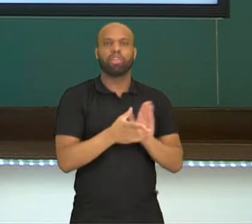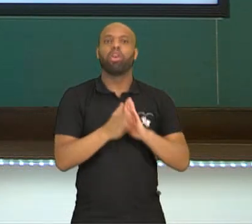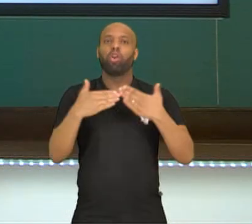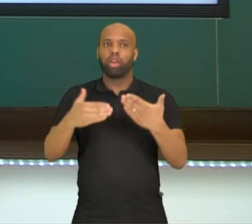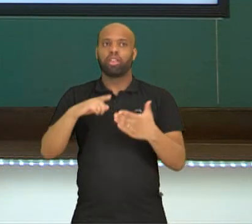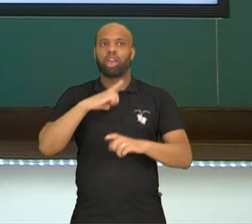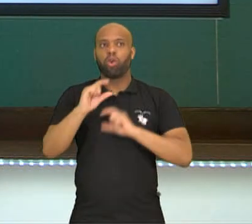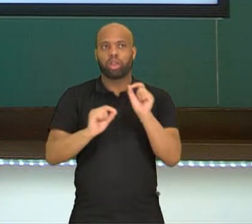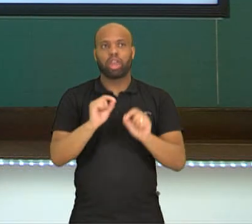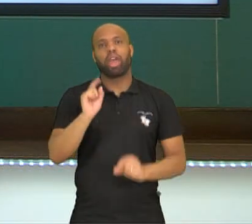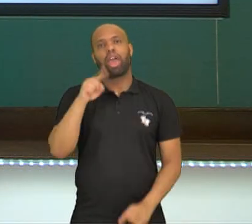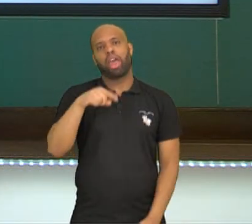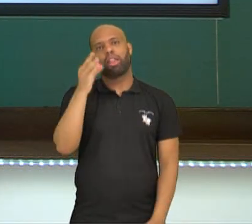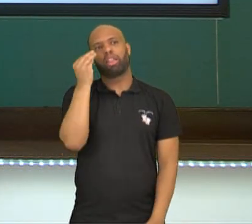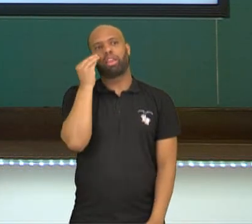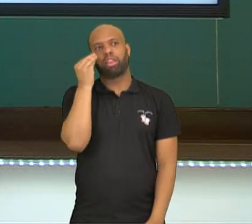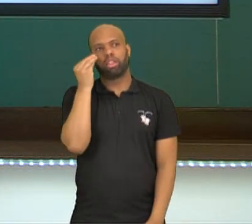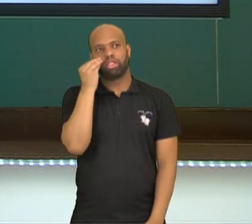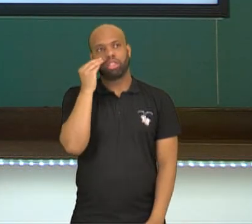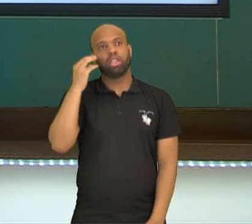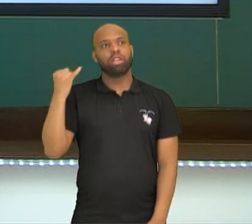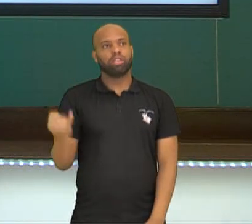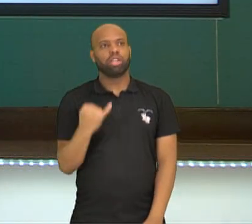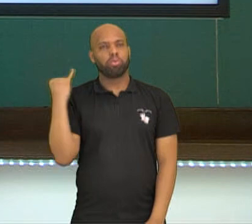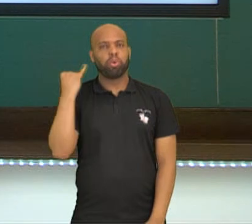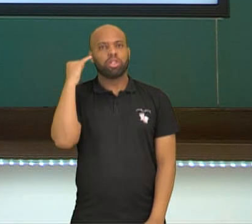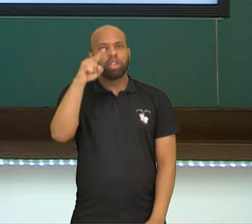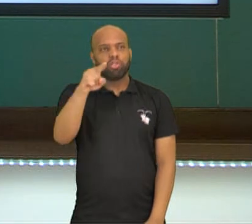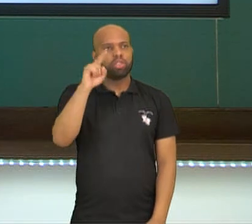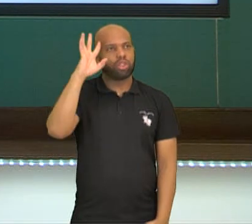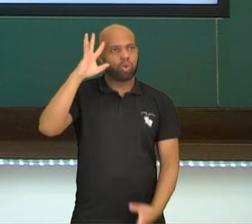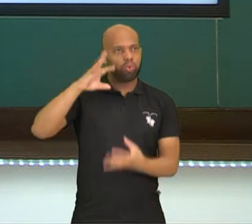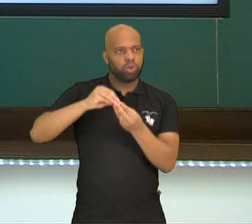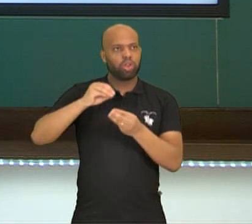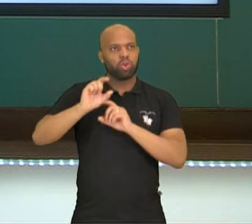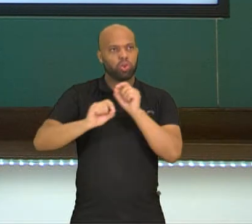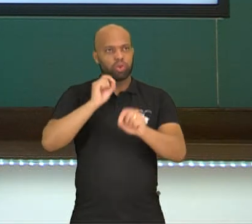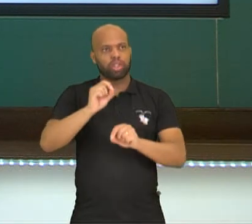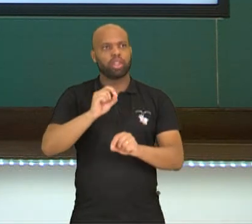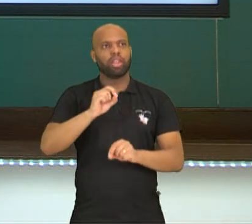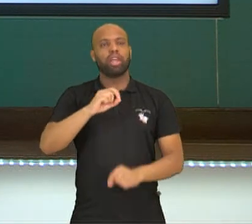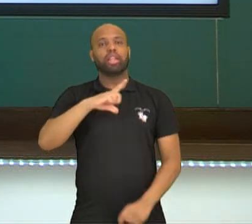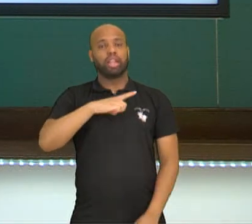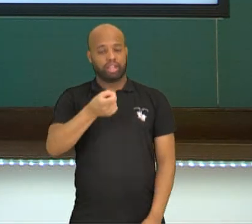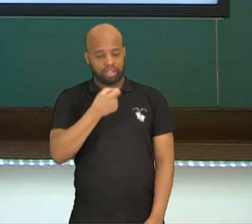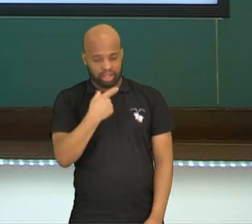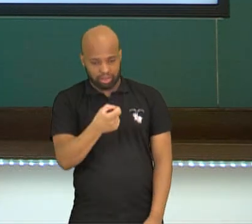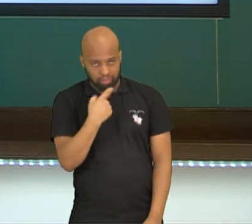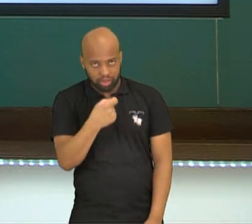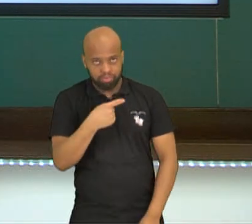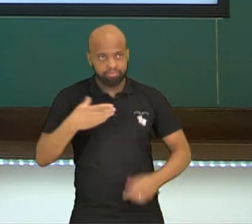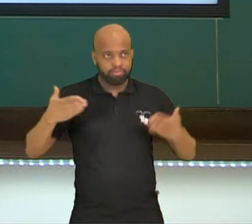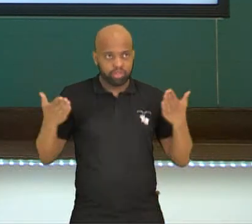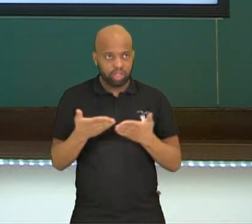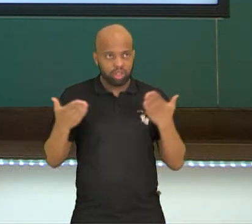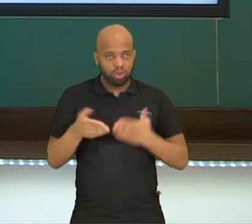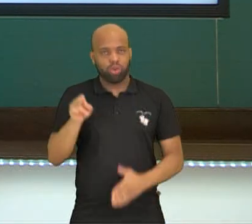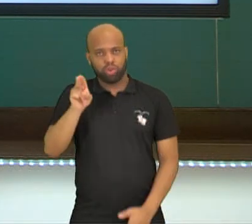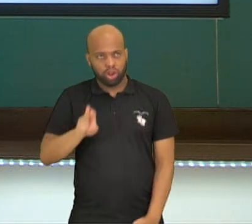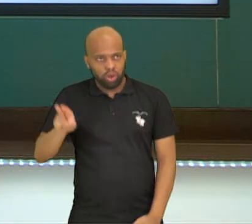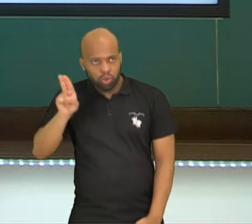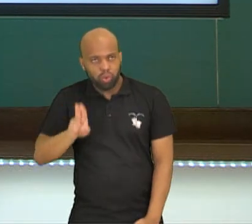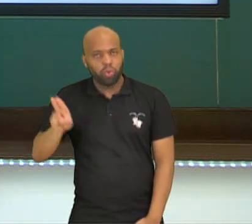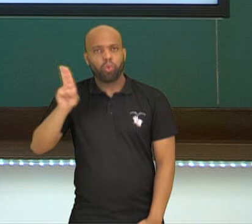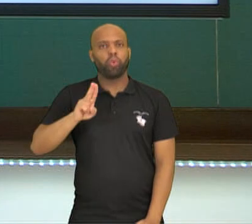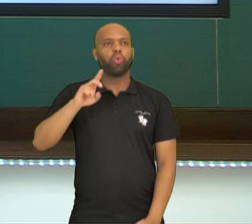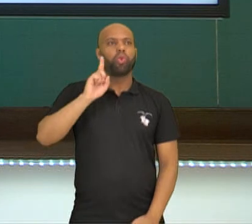Então são tentativas e é muito importante você entender que as medicações que hoje são usadas